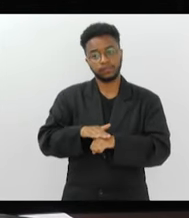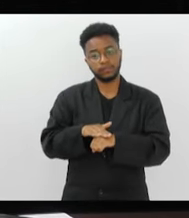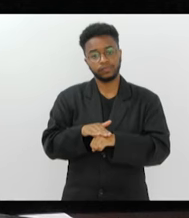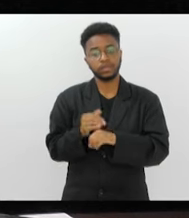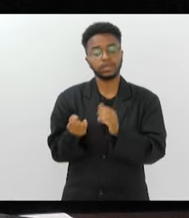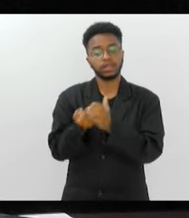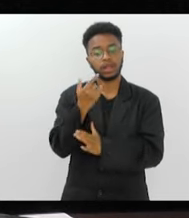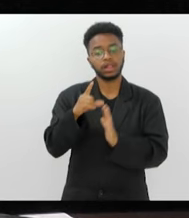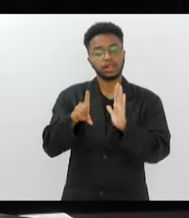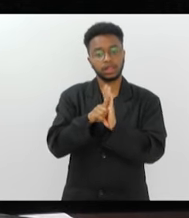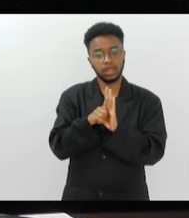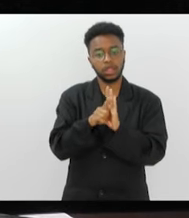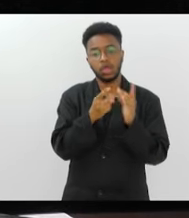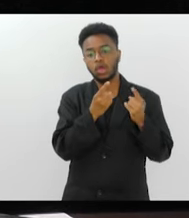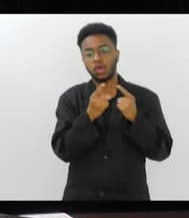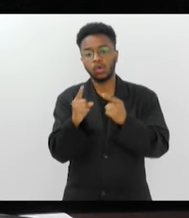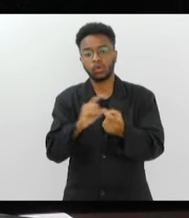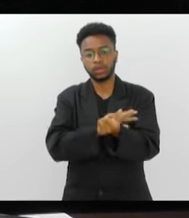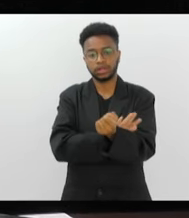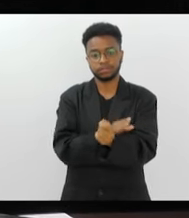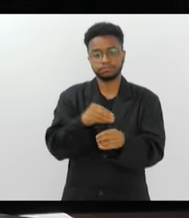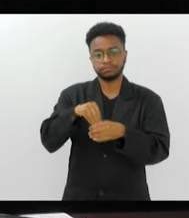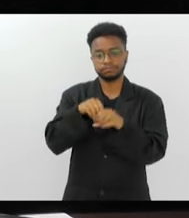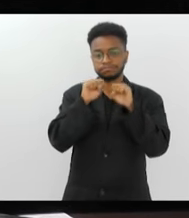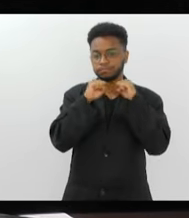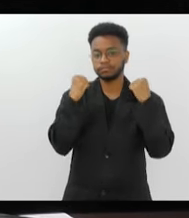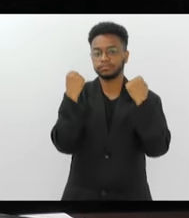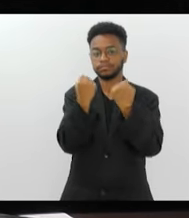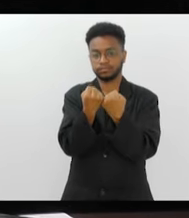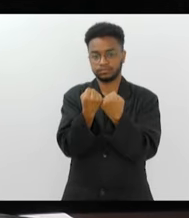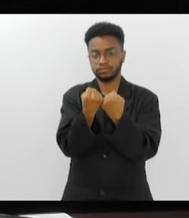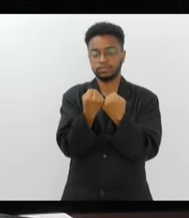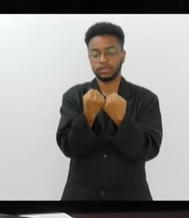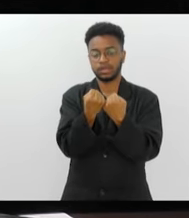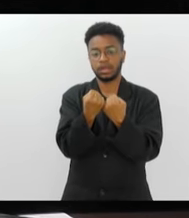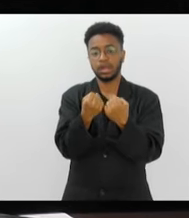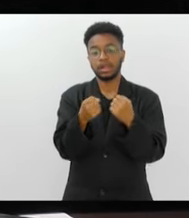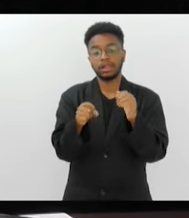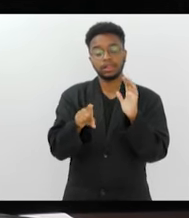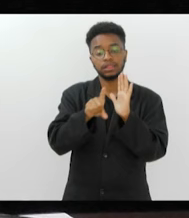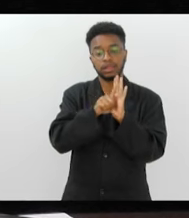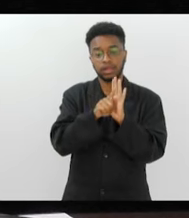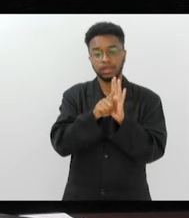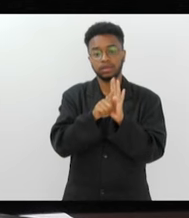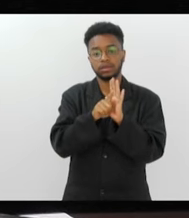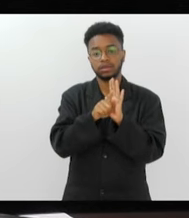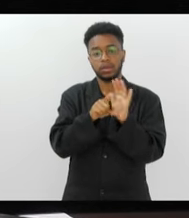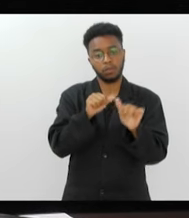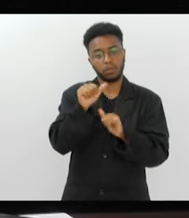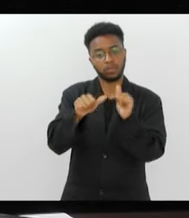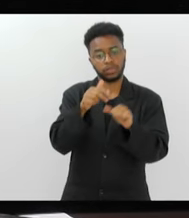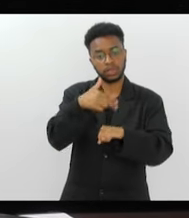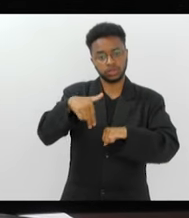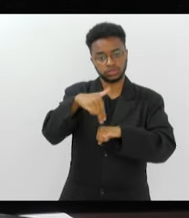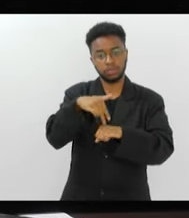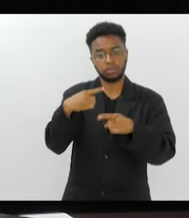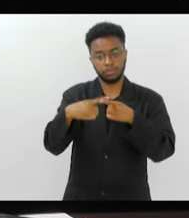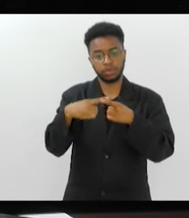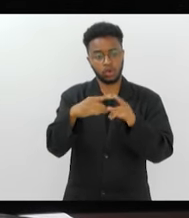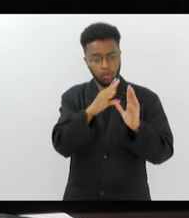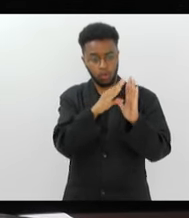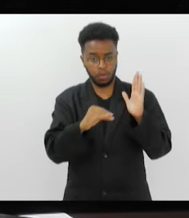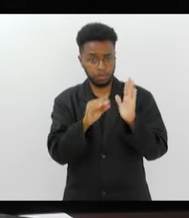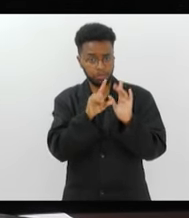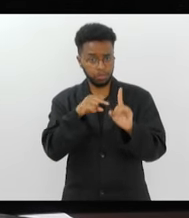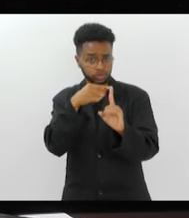a Lei Vini Júnior de combate ao racismo nos estádios e arenas esportivas, lei esta, que foi nacionalizada, porque foi copiada positivamente